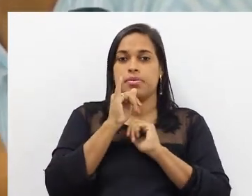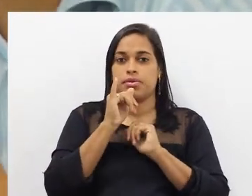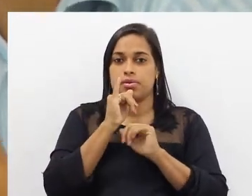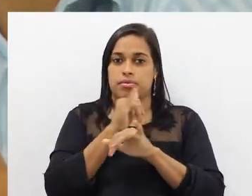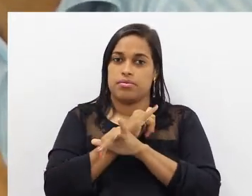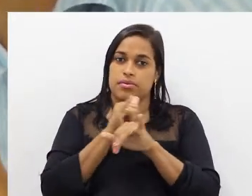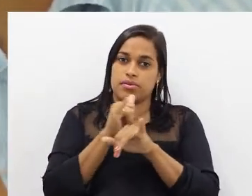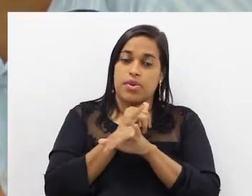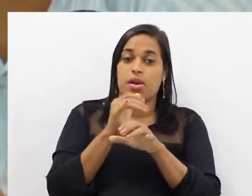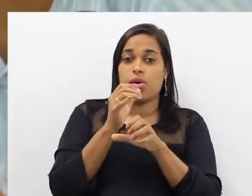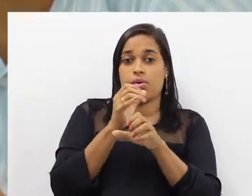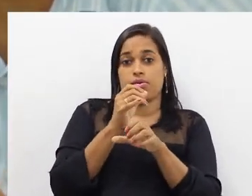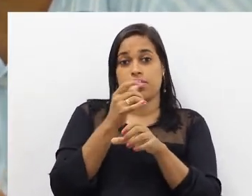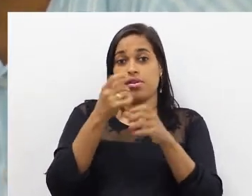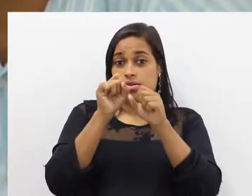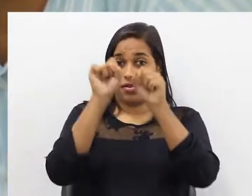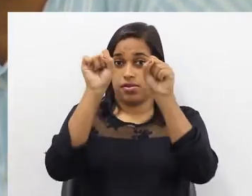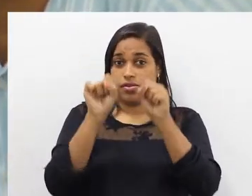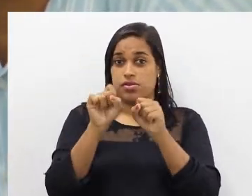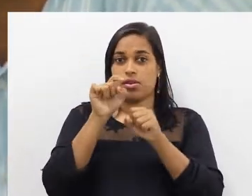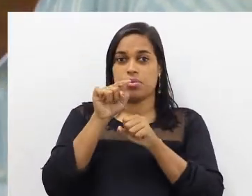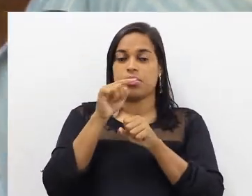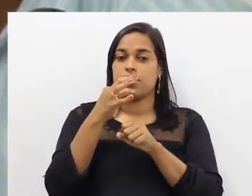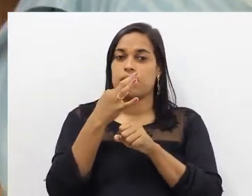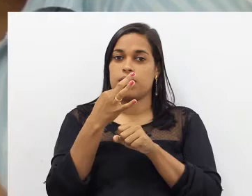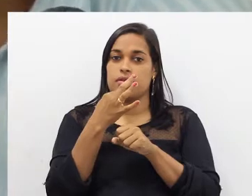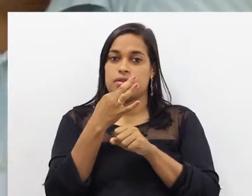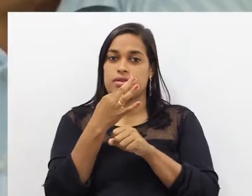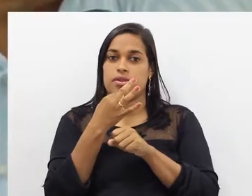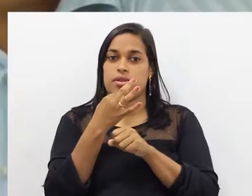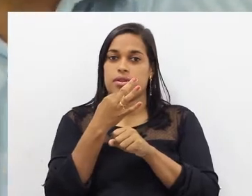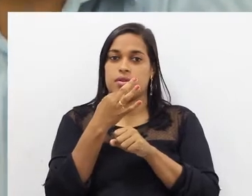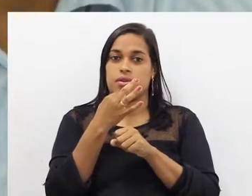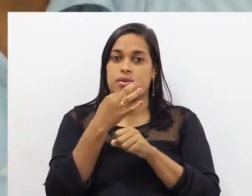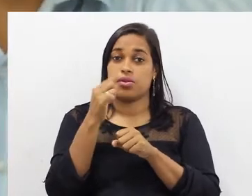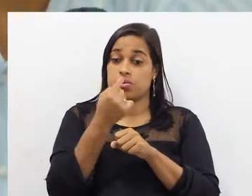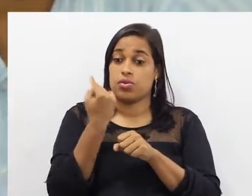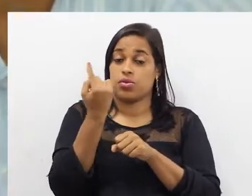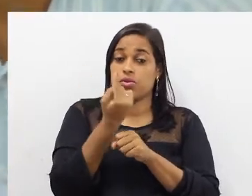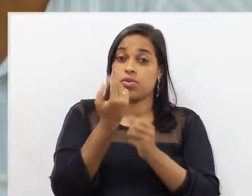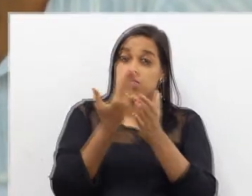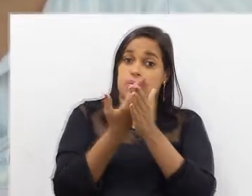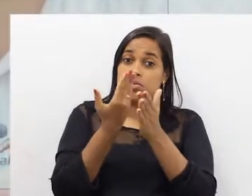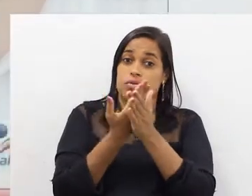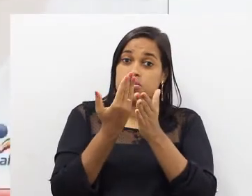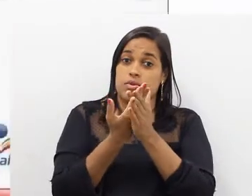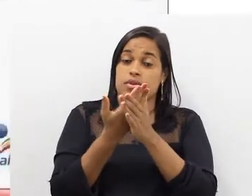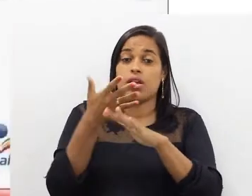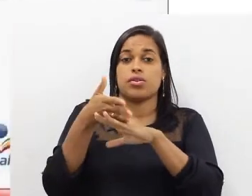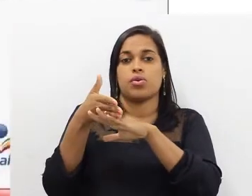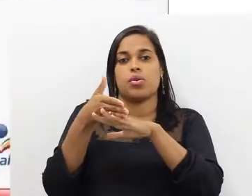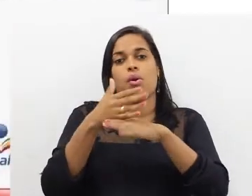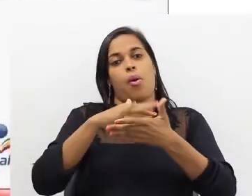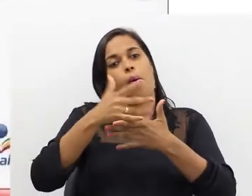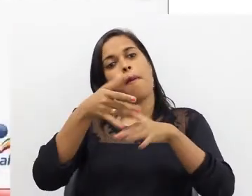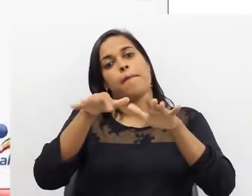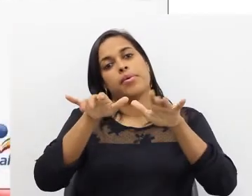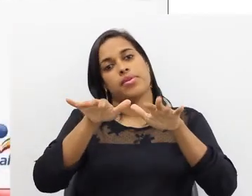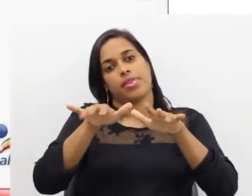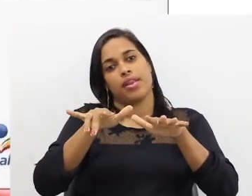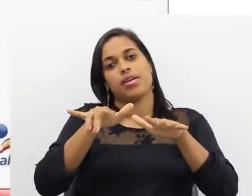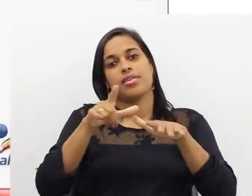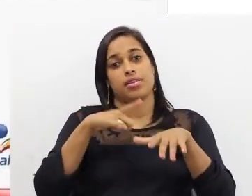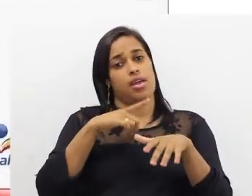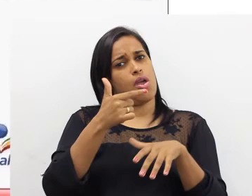em algum desses sistemas que a gente acabou de conhecer. No nosso caso, a gente vai estudar a rede de computadores, sabendo que existem